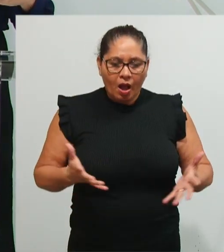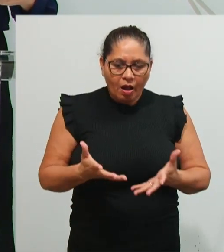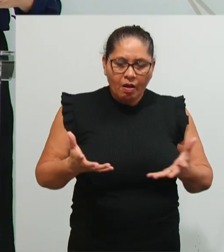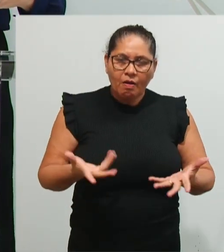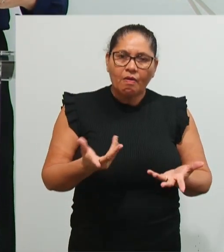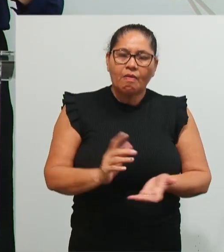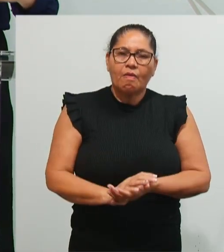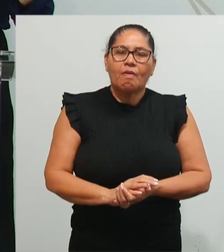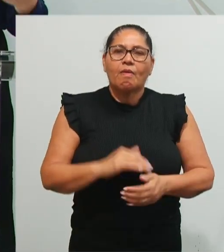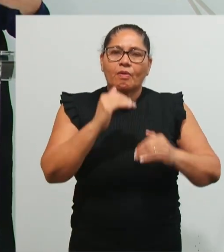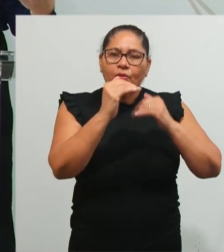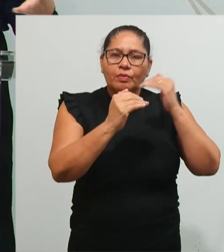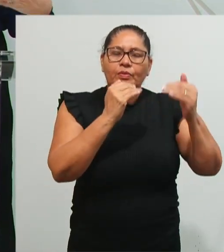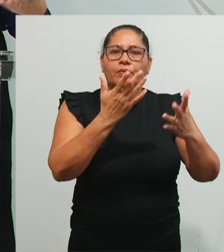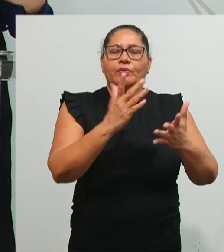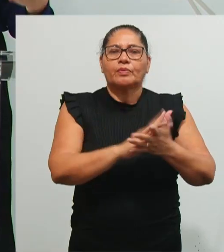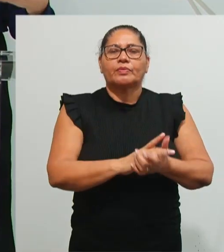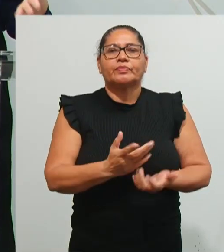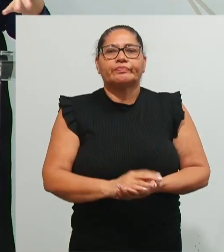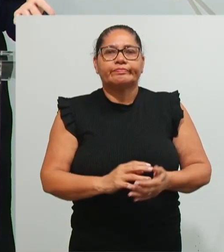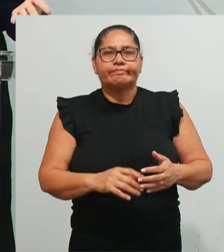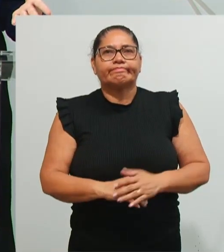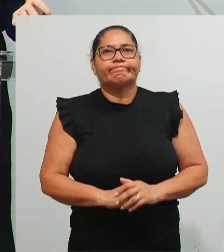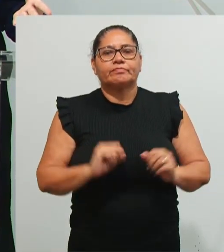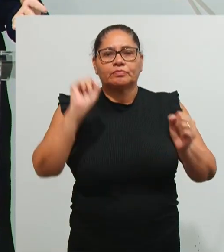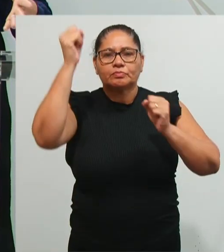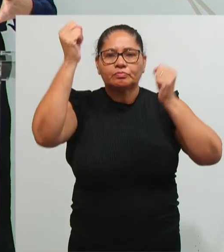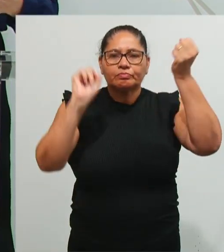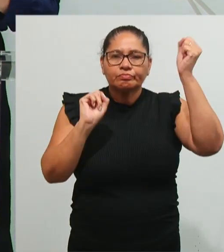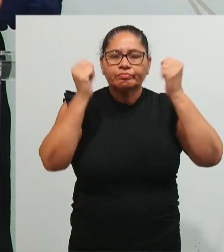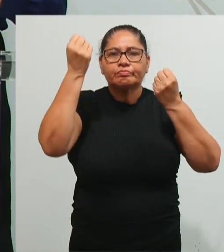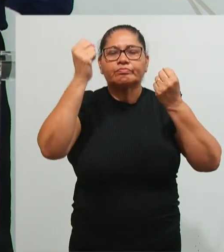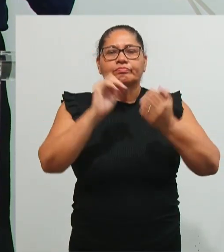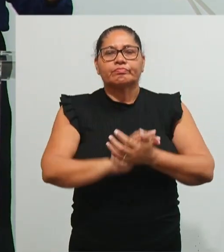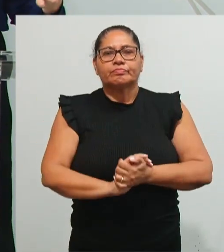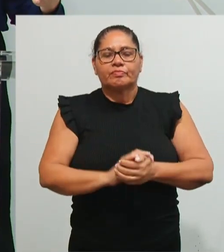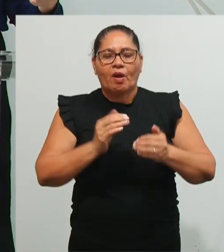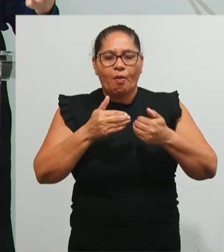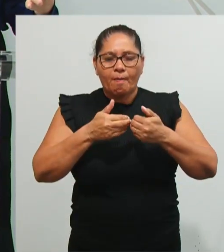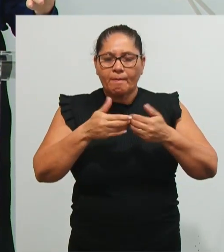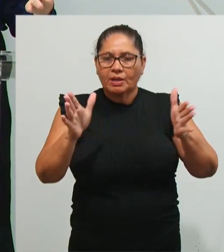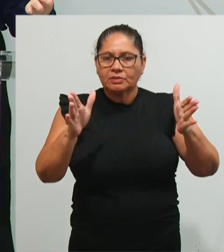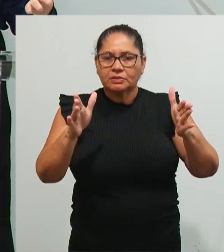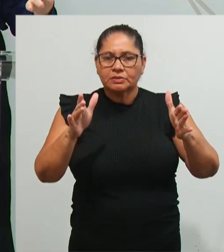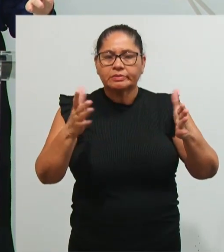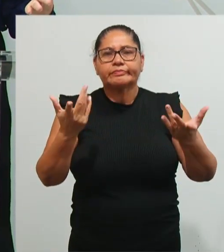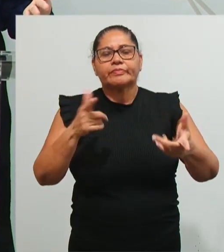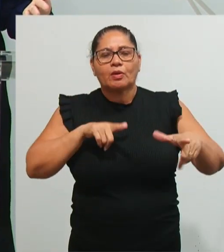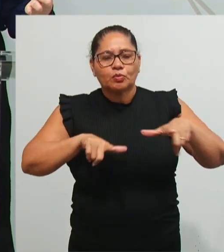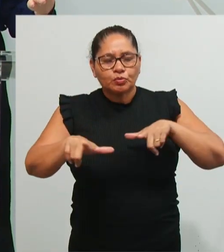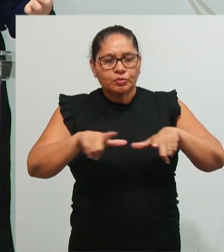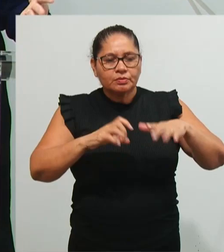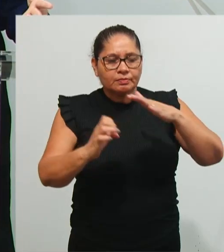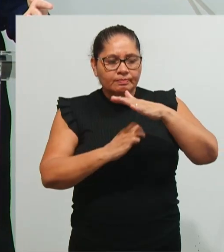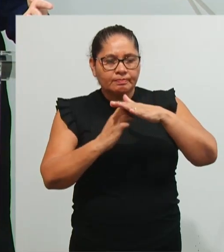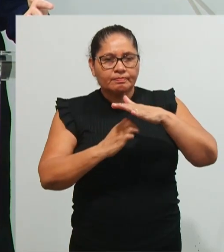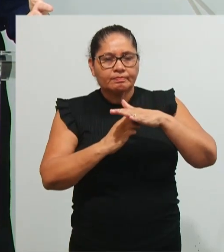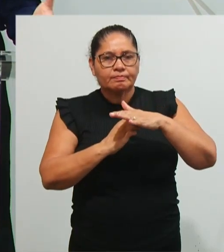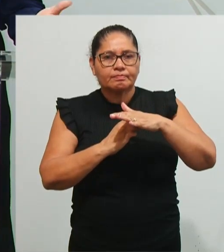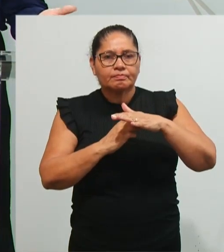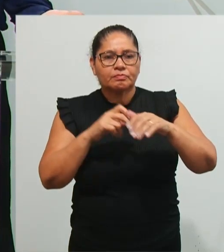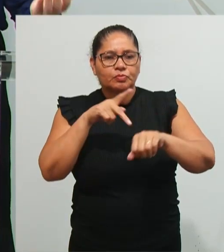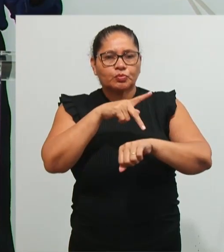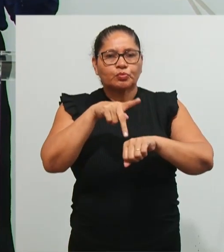processo assim de aquecimento industrial que vinha já desaquecendo, vai abrir o mercado brasileiro para empresas